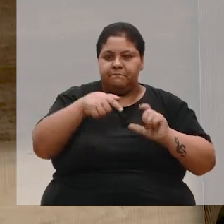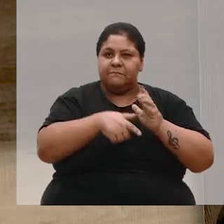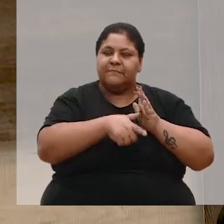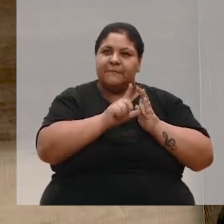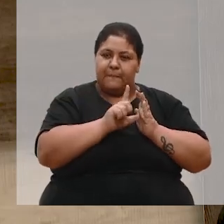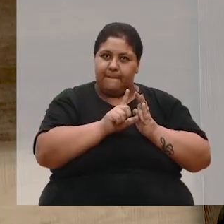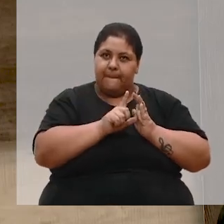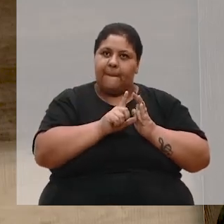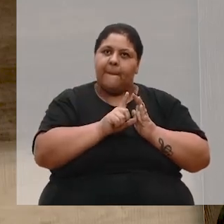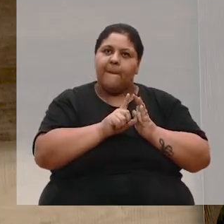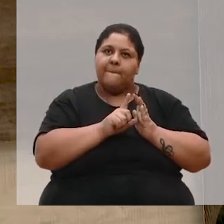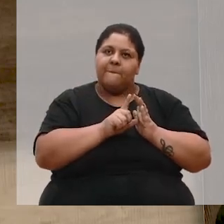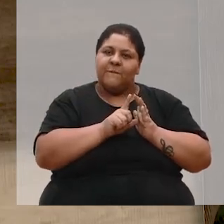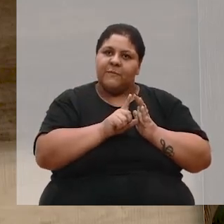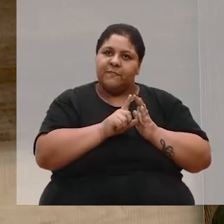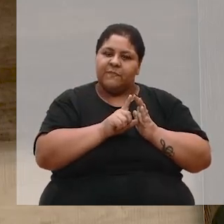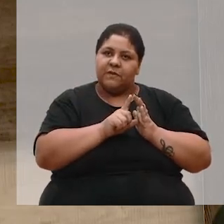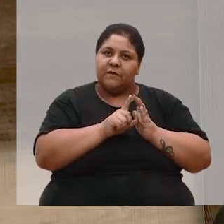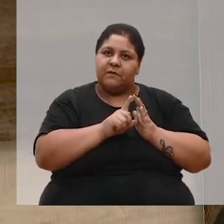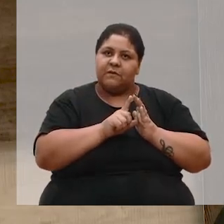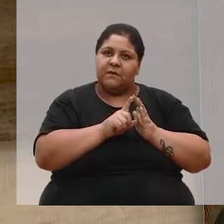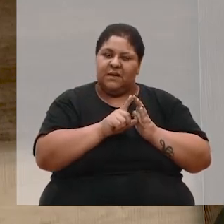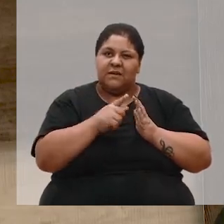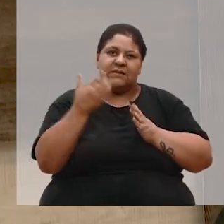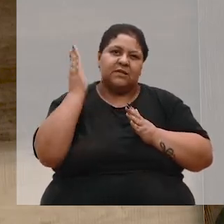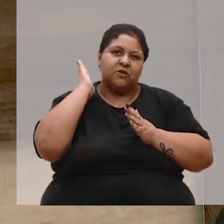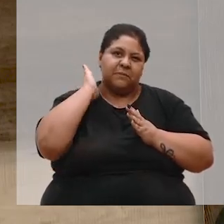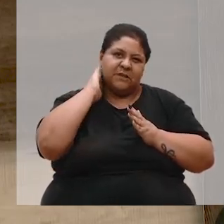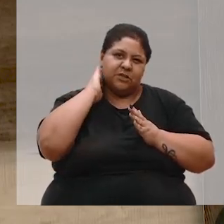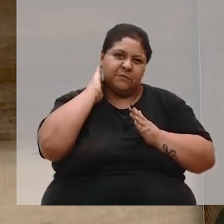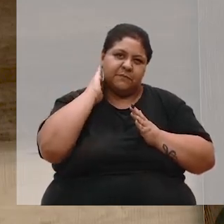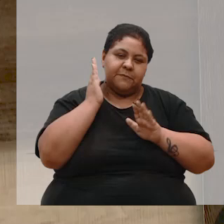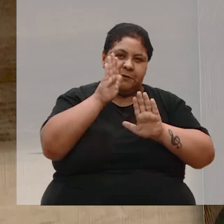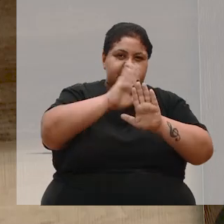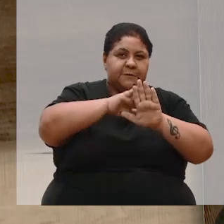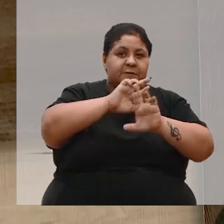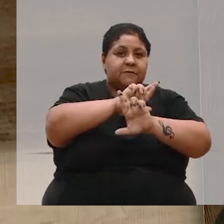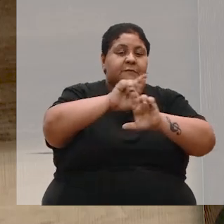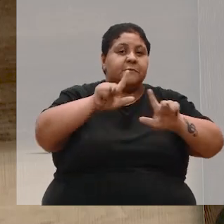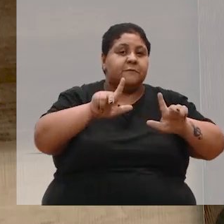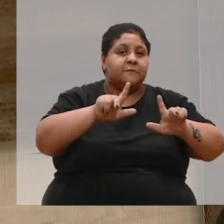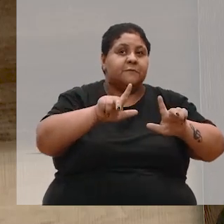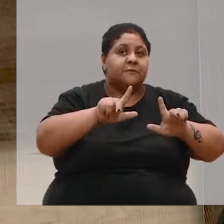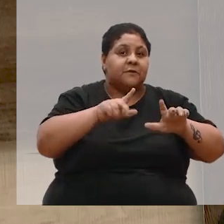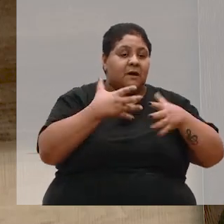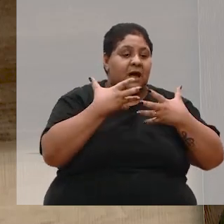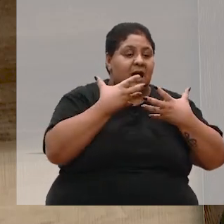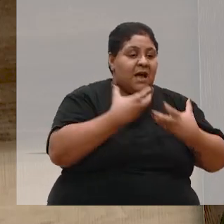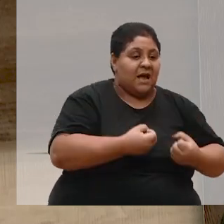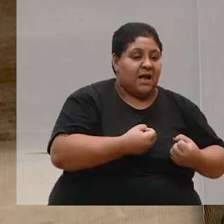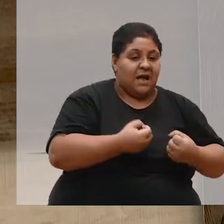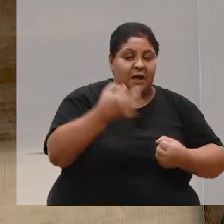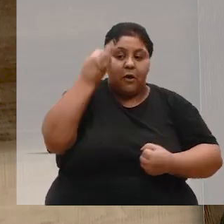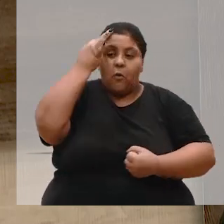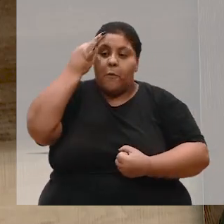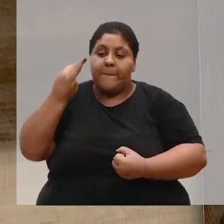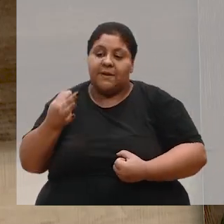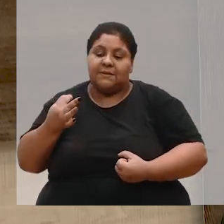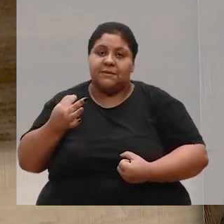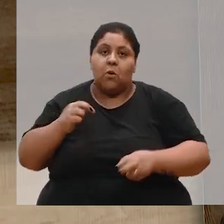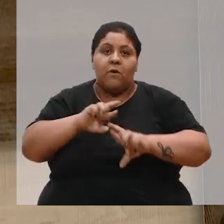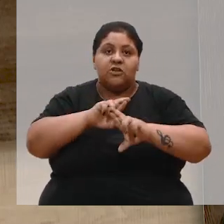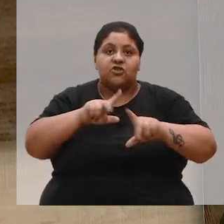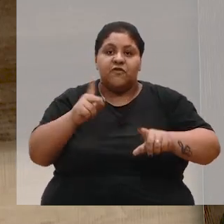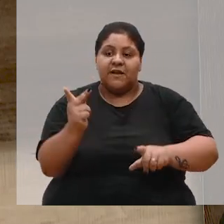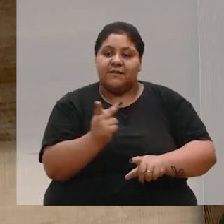antes de irmos ao ar no nosso bate-papo é a diferença entre aceitação e entendimento. Né?